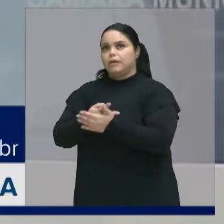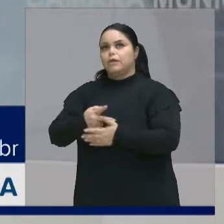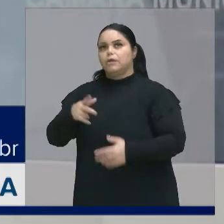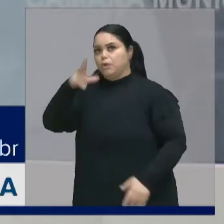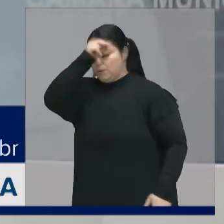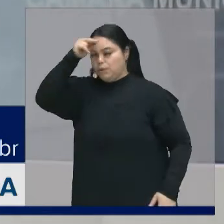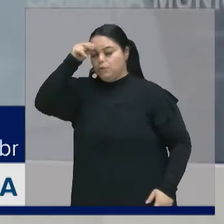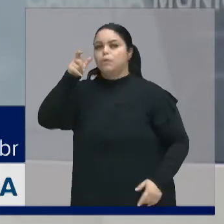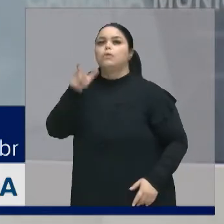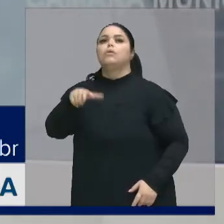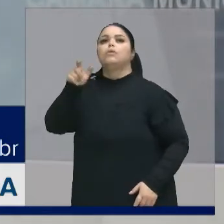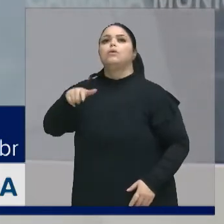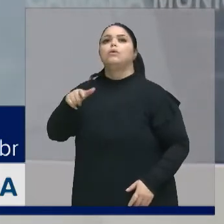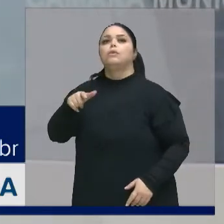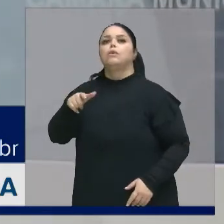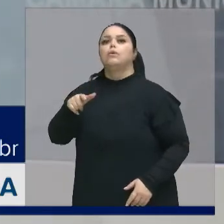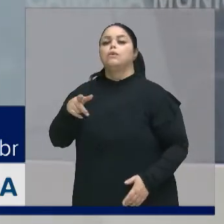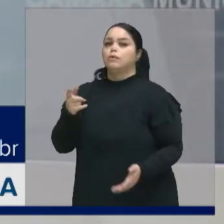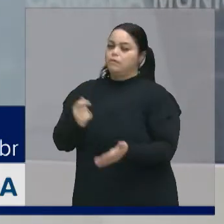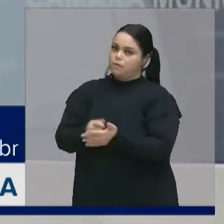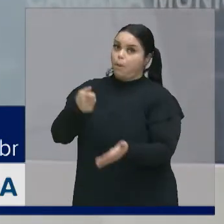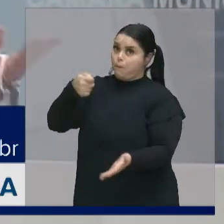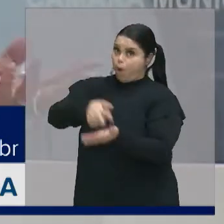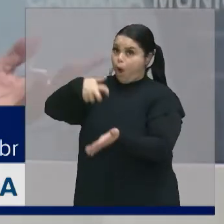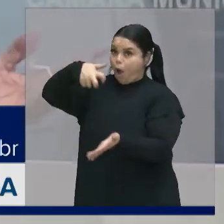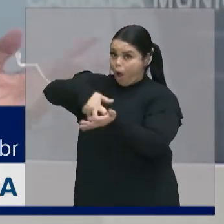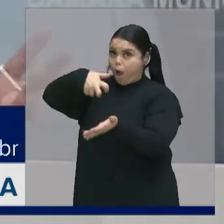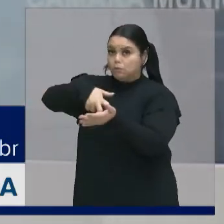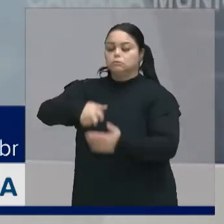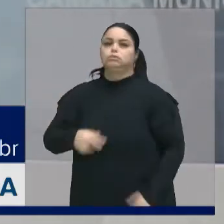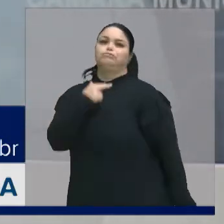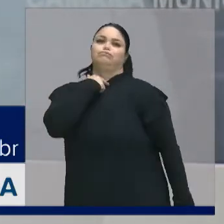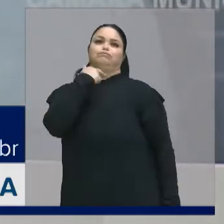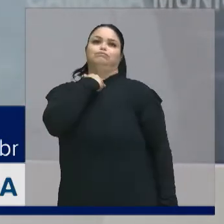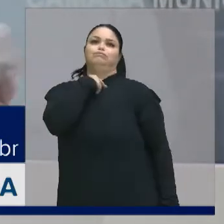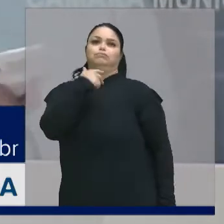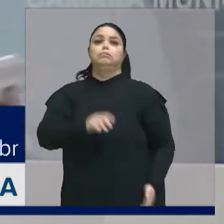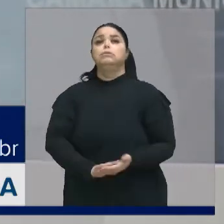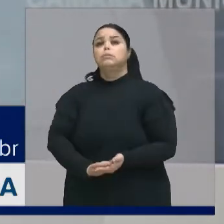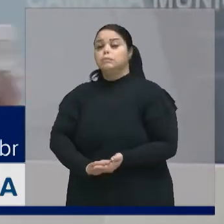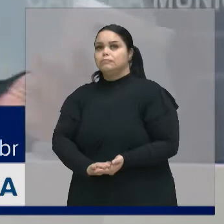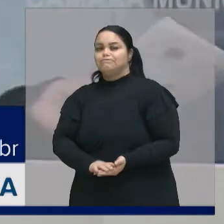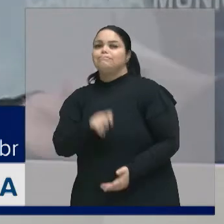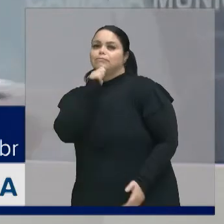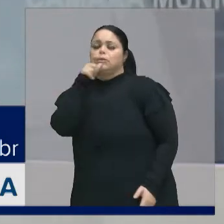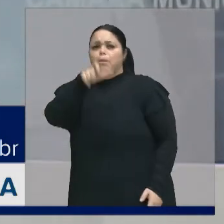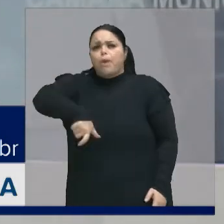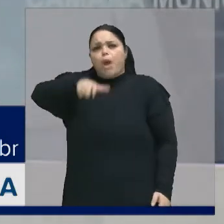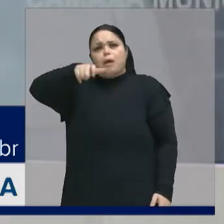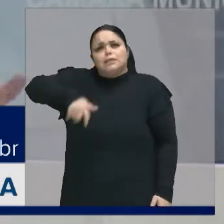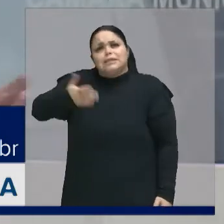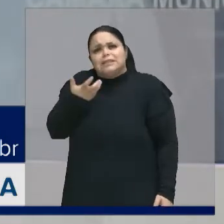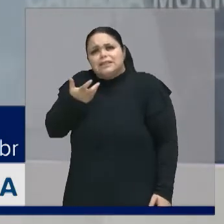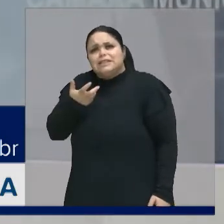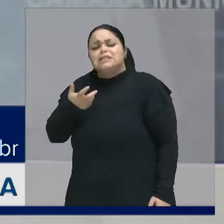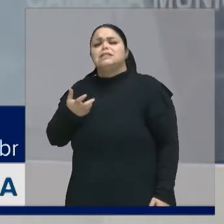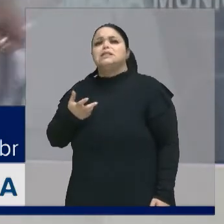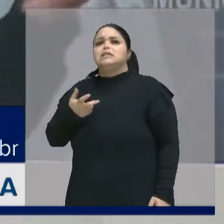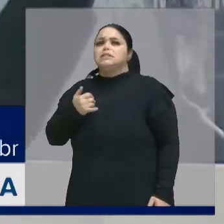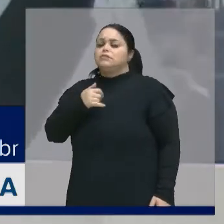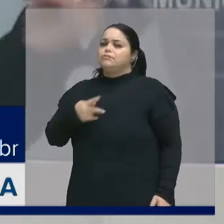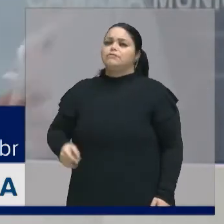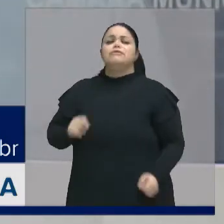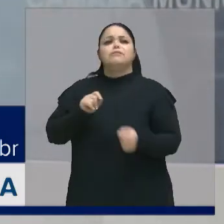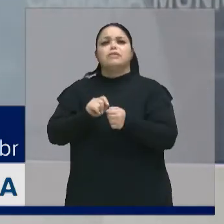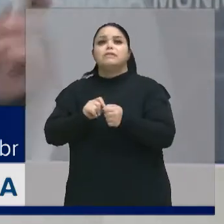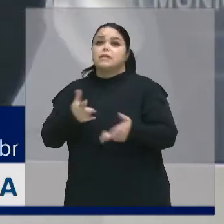está averiguando e vai tomar as medidas cabíveis. É lamentável que ainda tenha pessoas que queiram levar vantagem em tudo. Então,